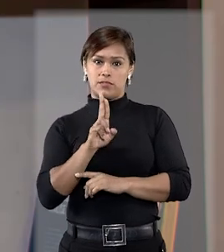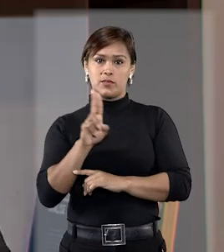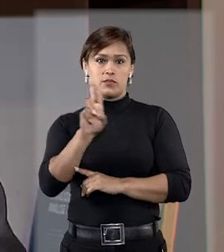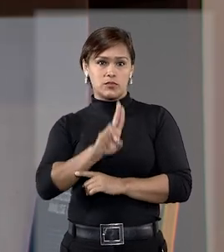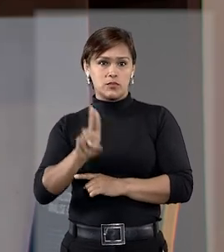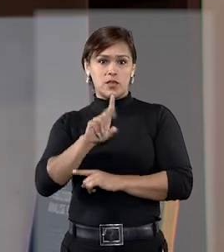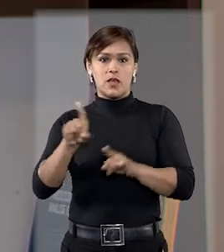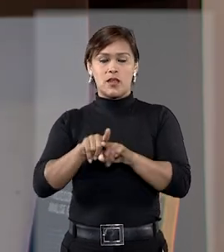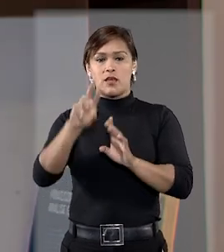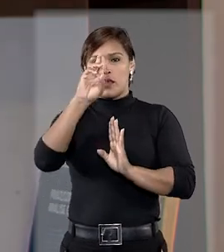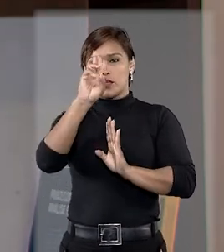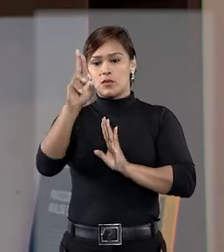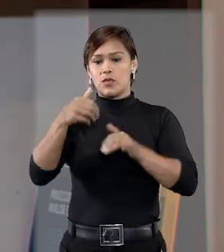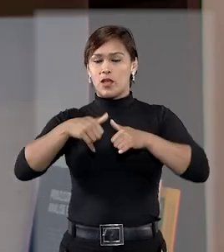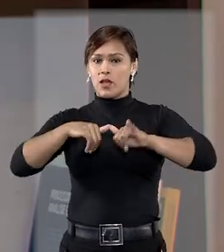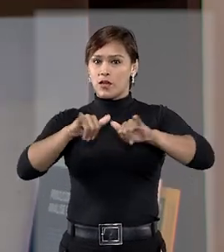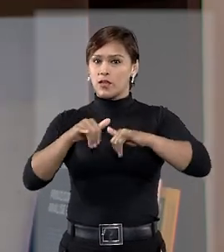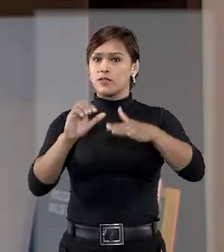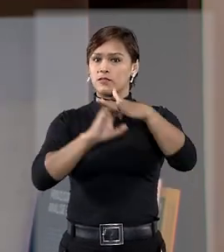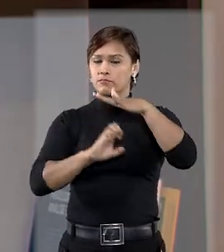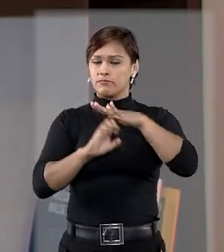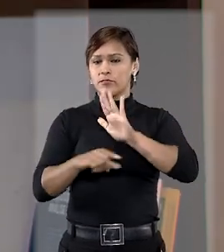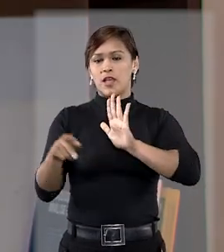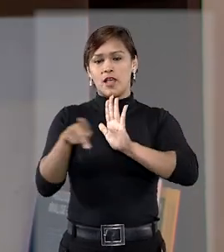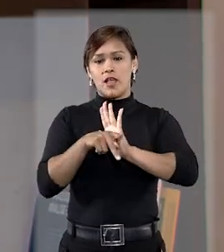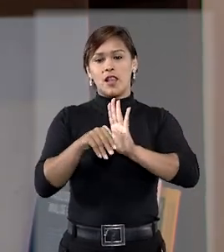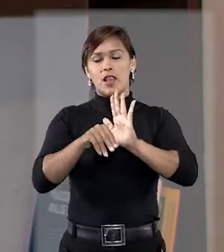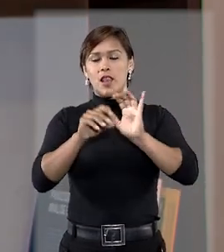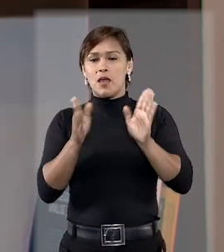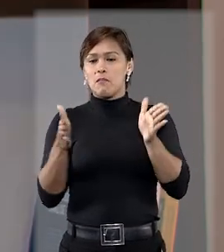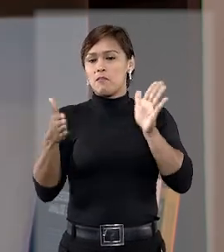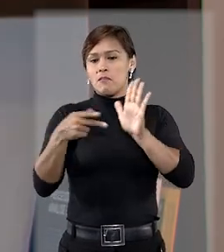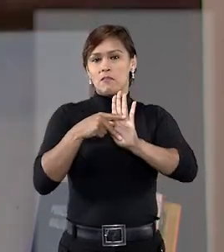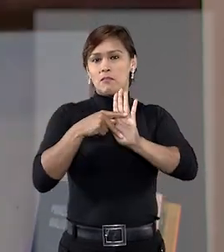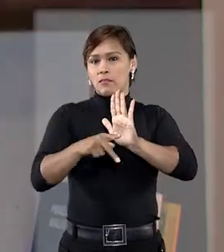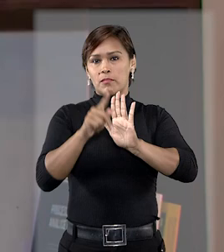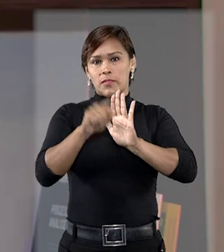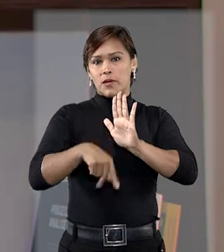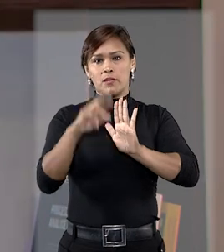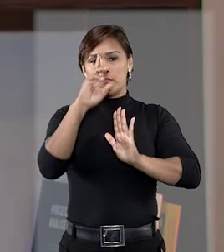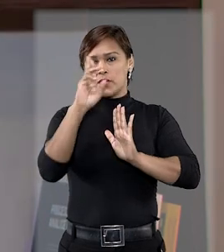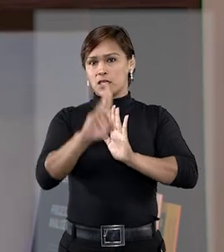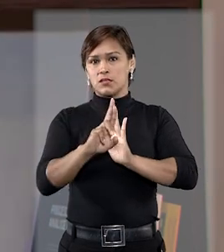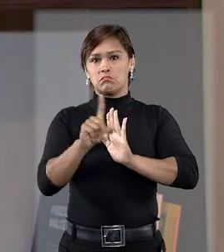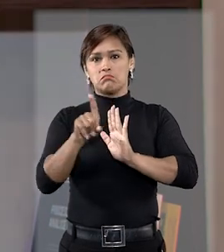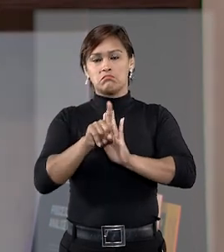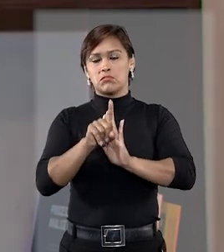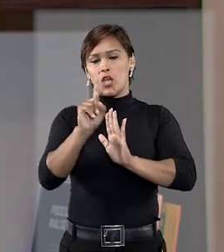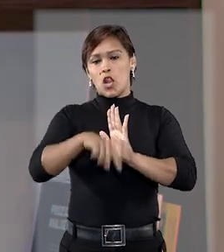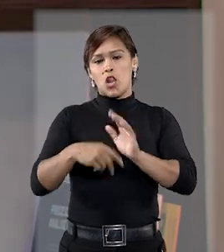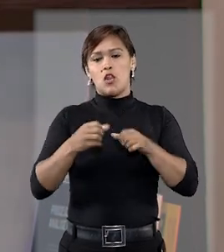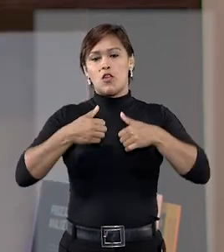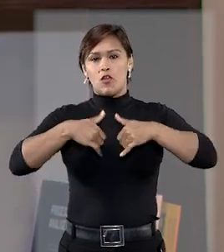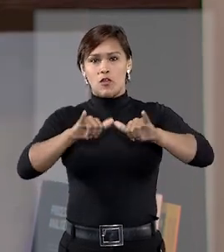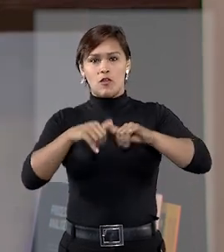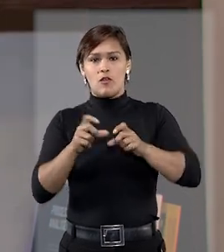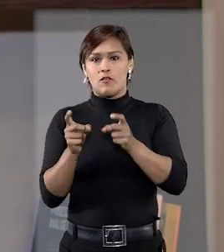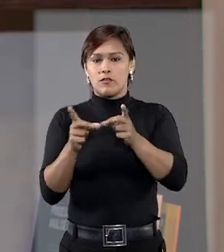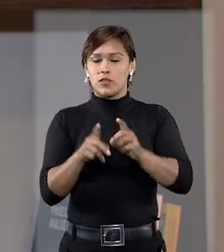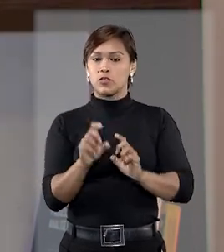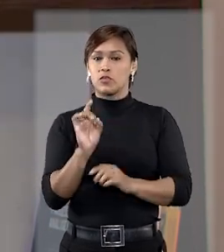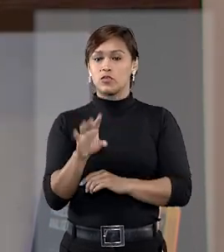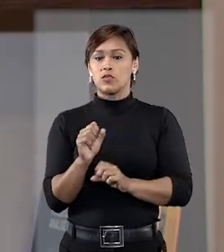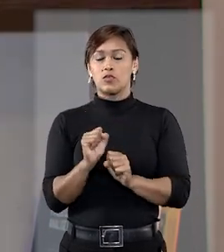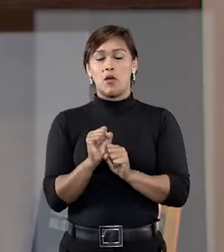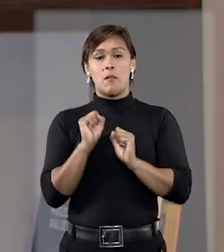ele. A responsabilidade do fornecedor, ela é objetiva. Essa responsabilidade do fornecedor só pode